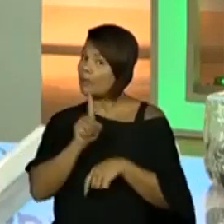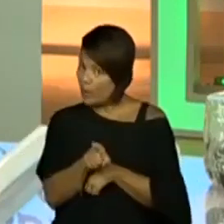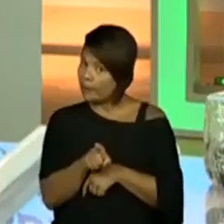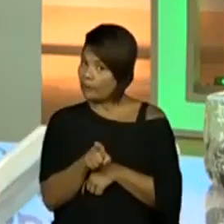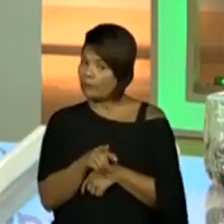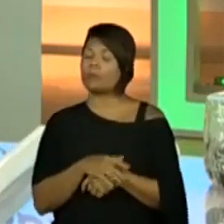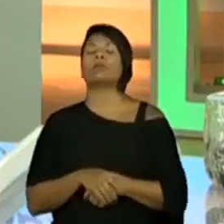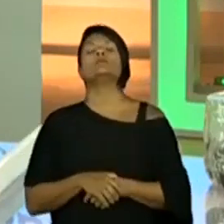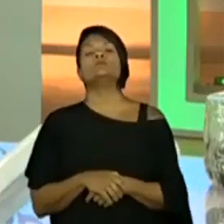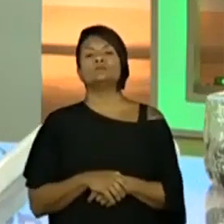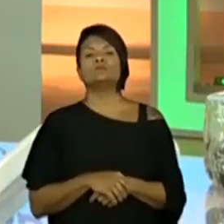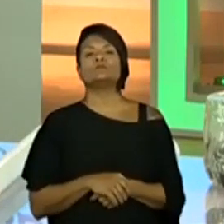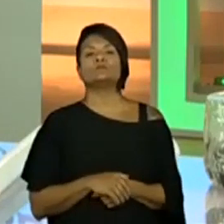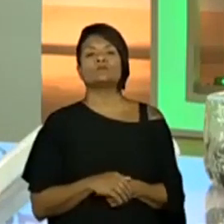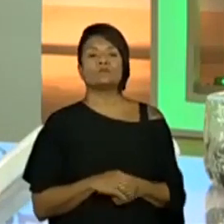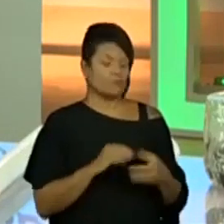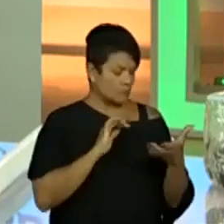diferença.